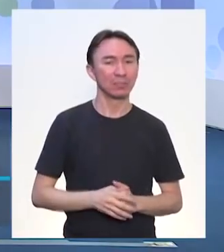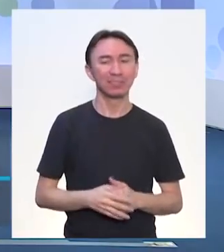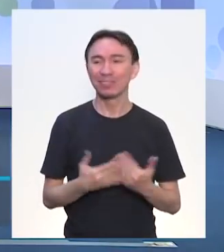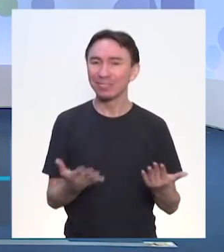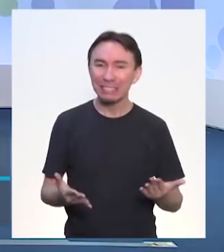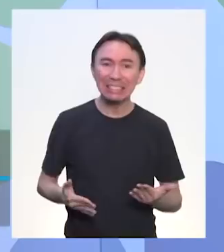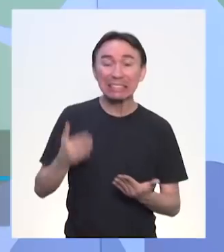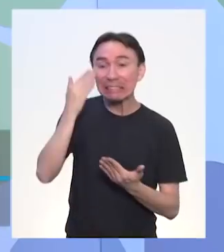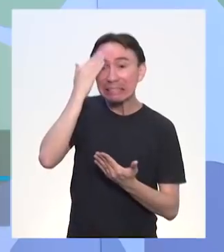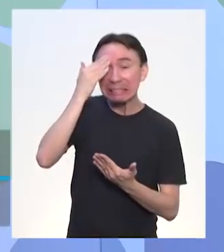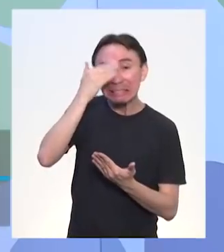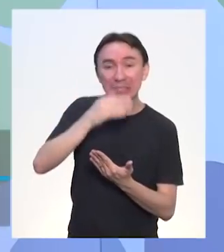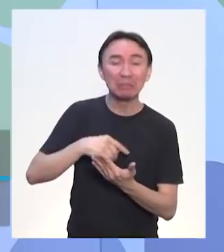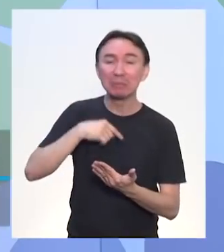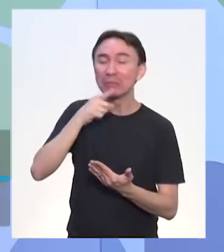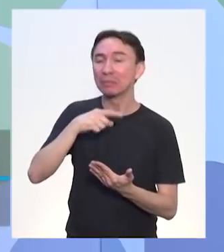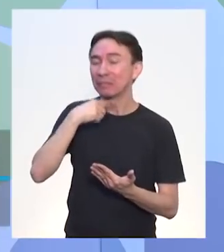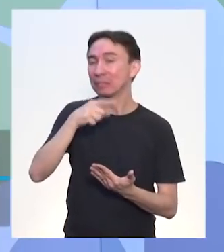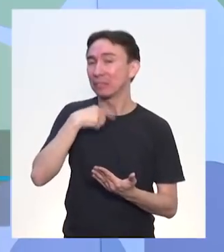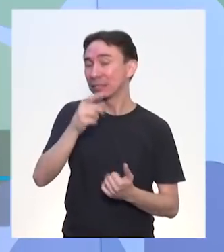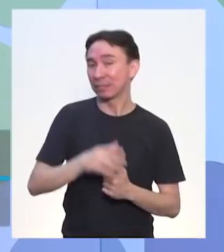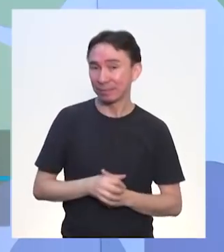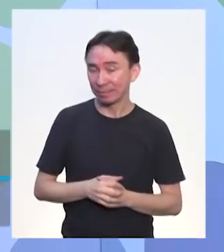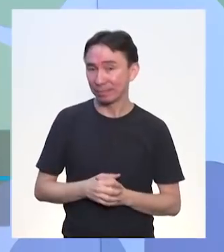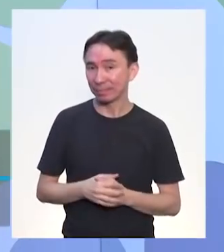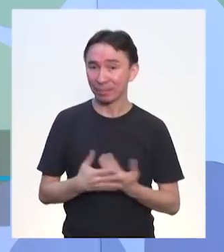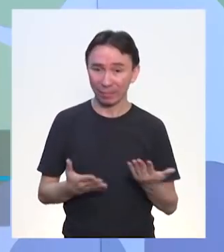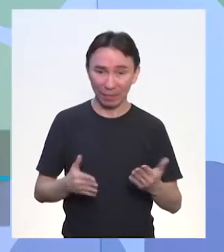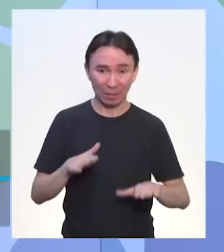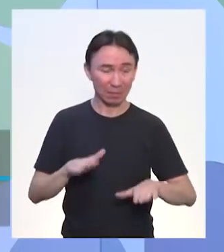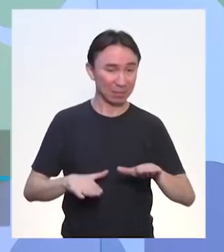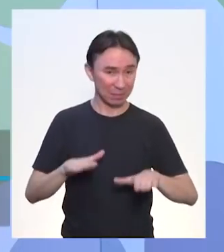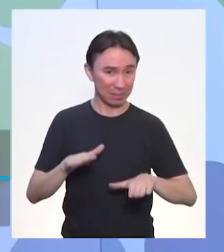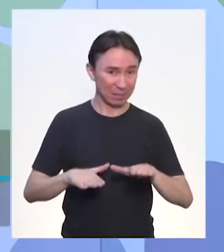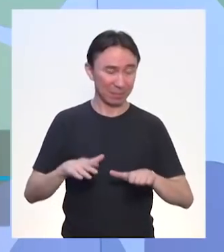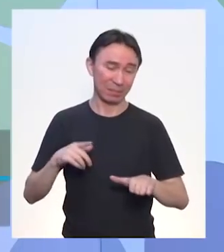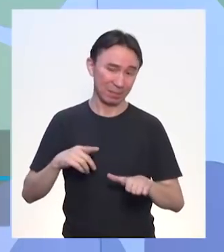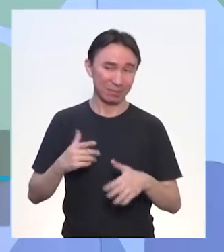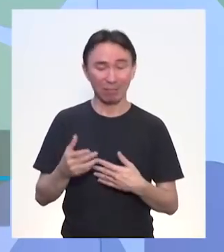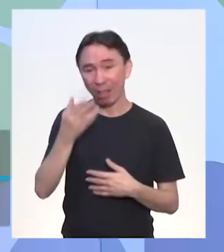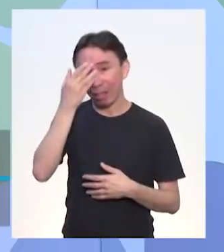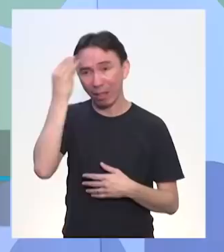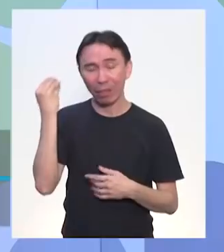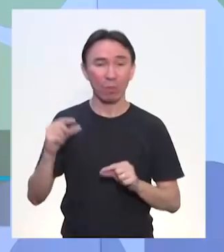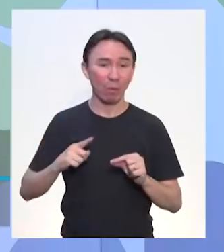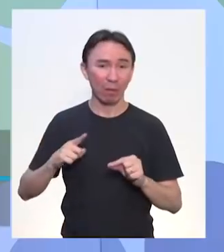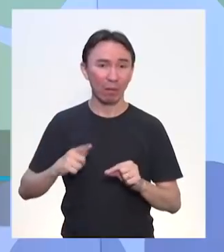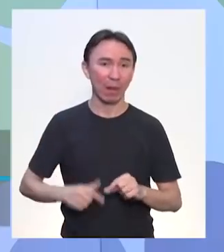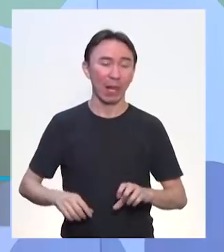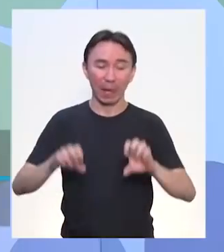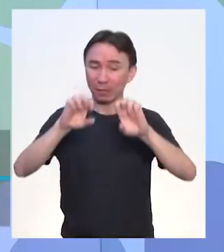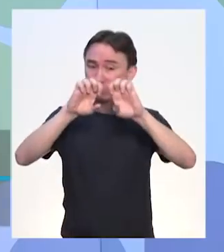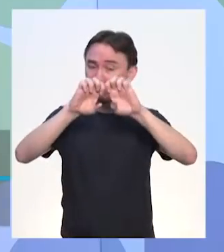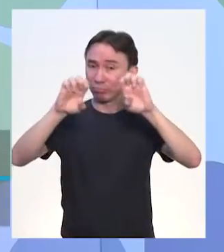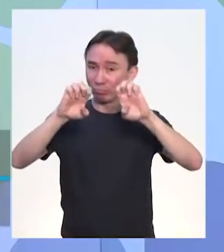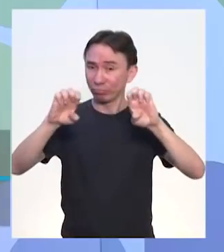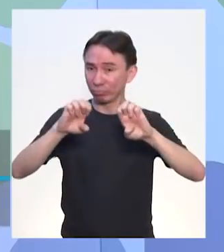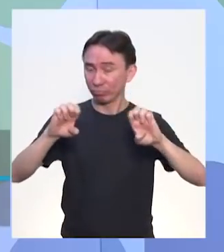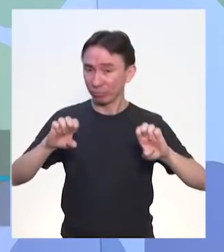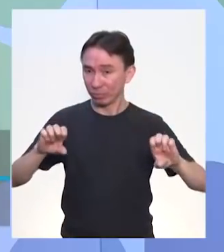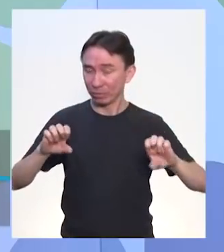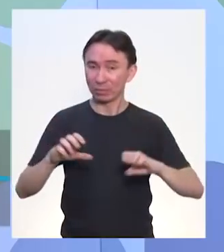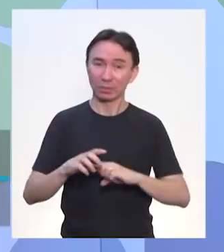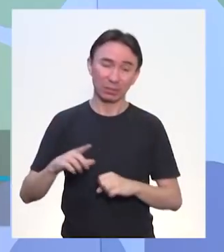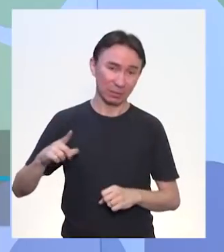na verdade, tem toda uma estrutura, né? E a gente esquece justamente dessas outras pessoas. Por exemplo, a gente tem o Goebbels, que teve um papel muito importante,